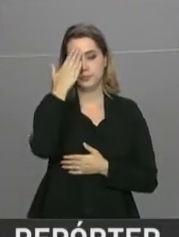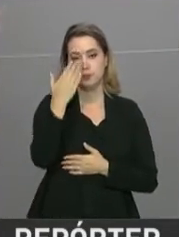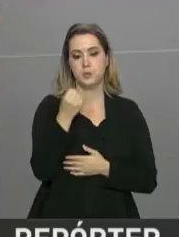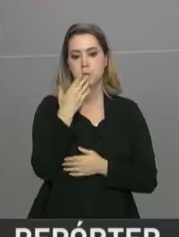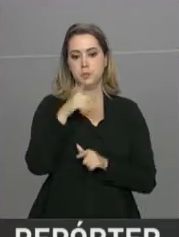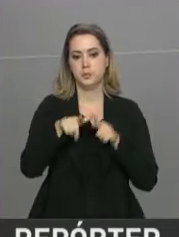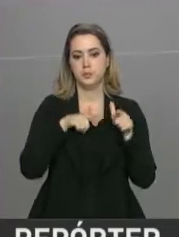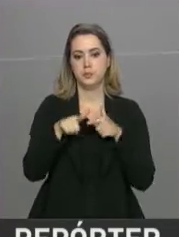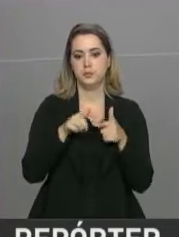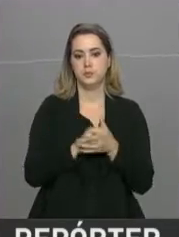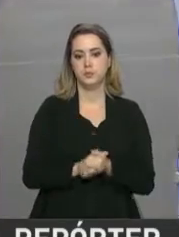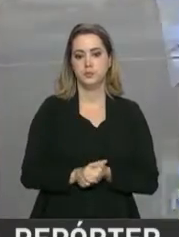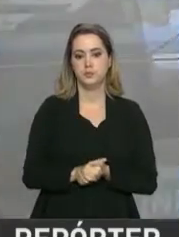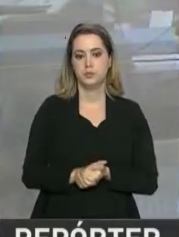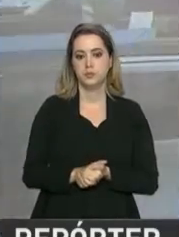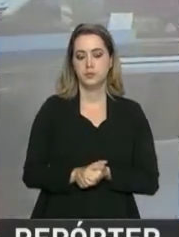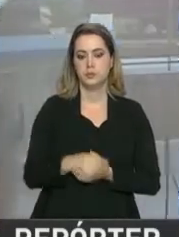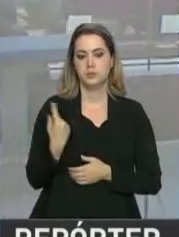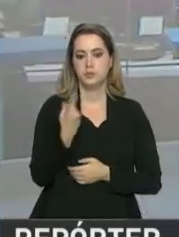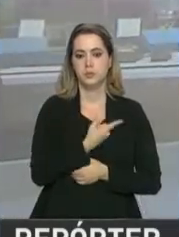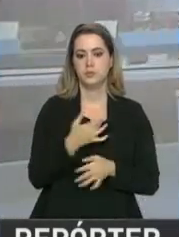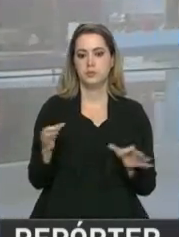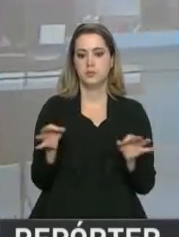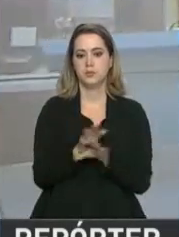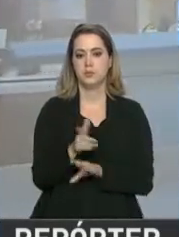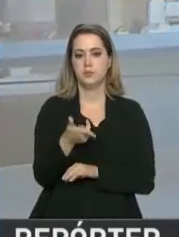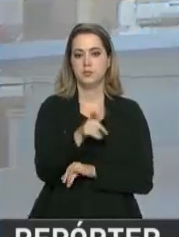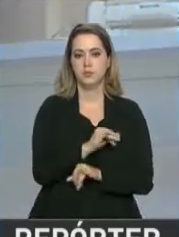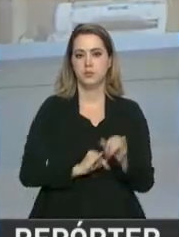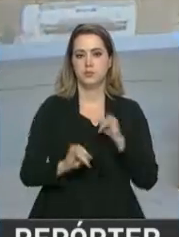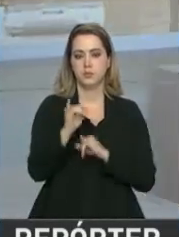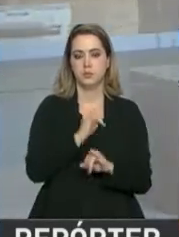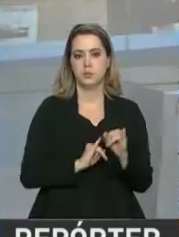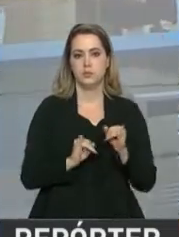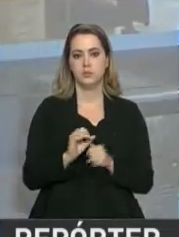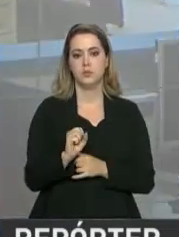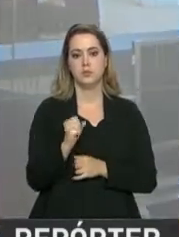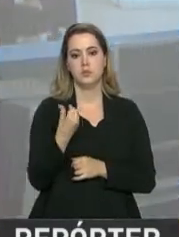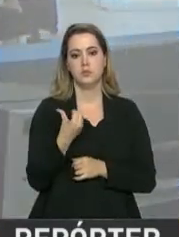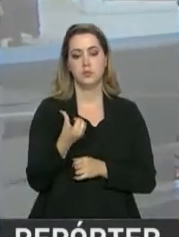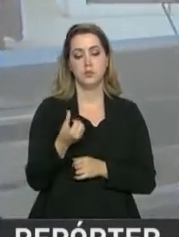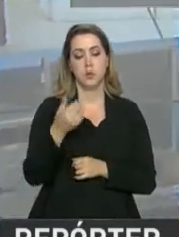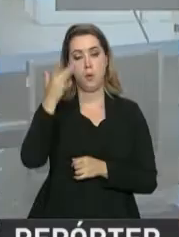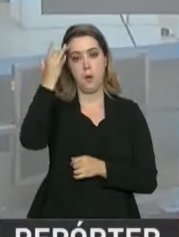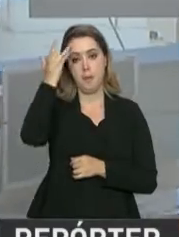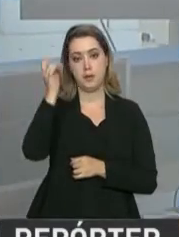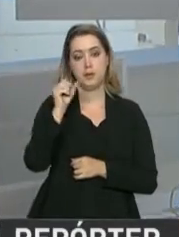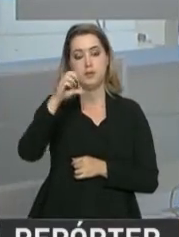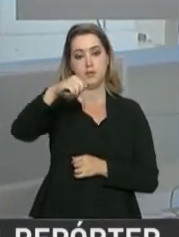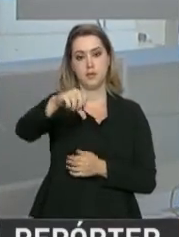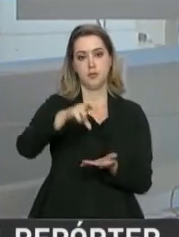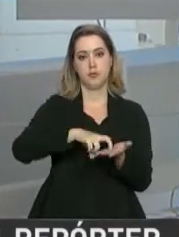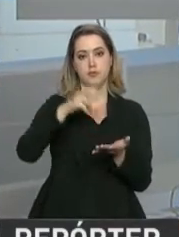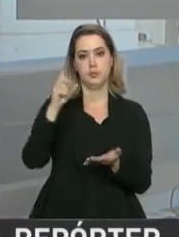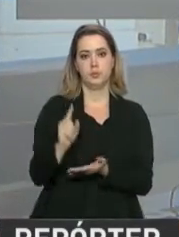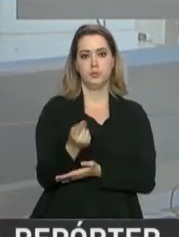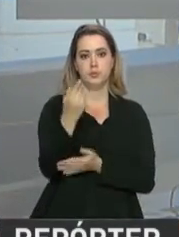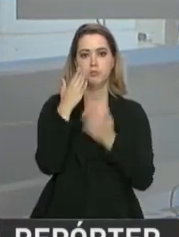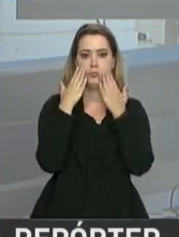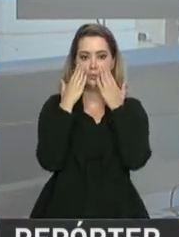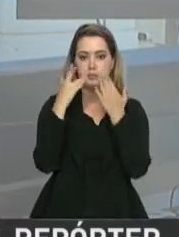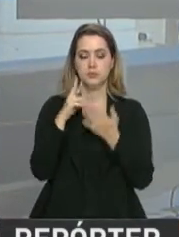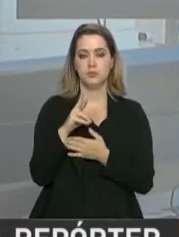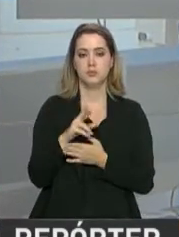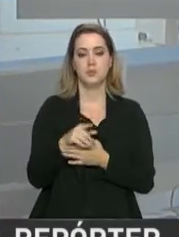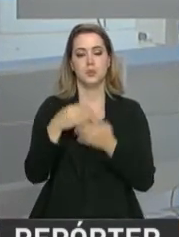bom trabalho para você. Nós ficamos por aqui. Voltamos a qualquer momento com outras informações ou amanhã, às 9 da manhã, na primeira edição do dia